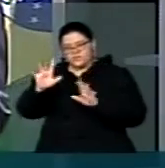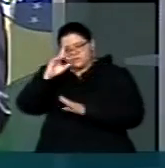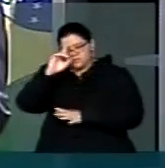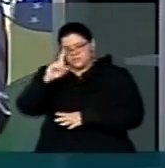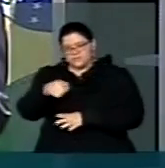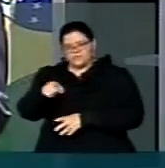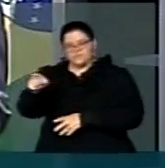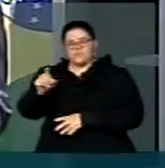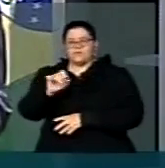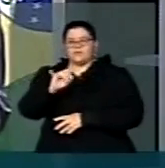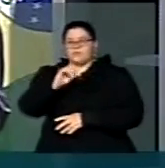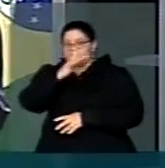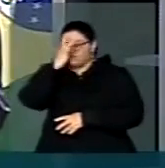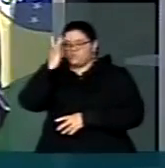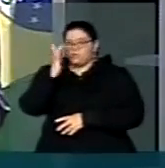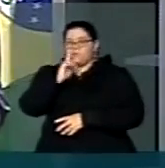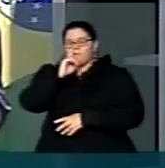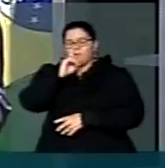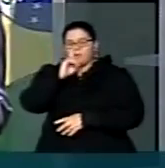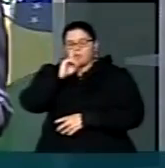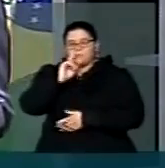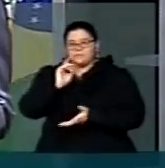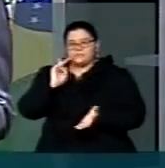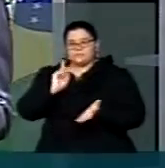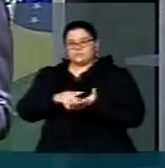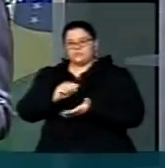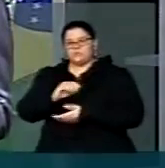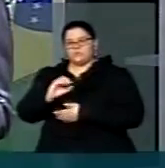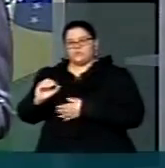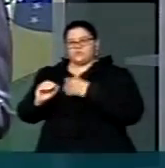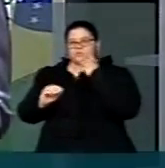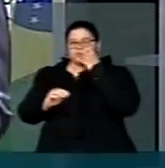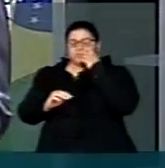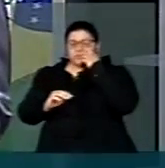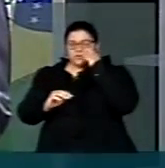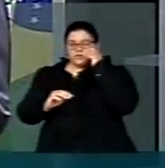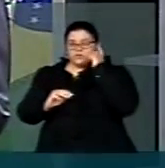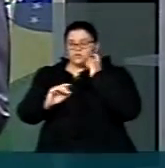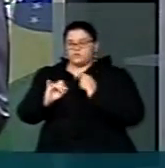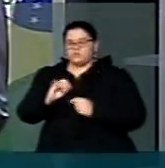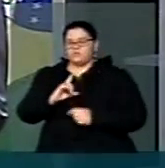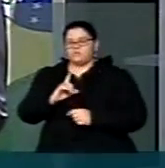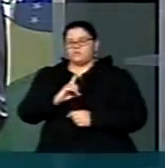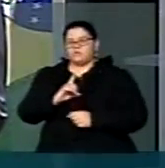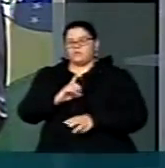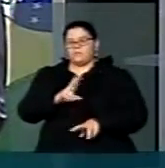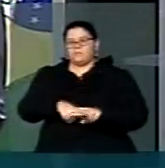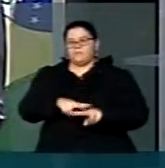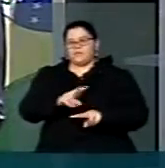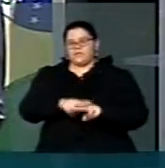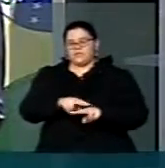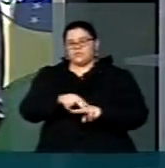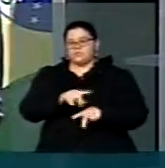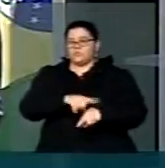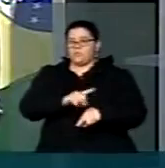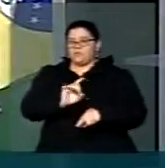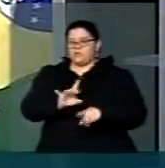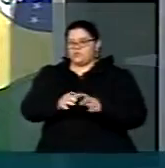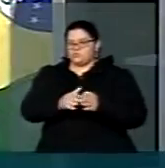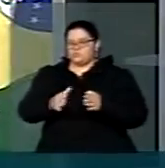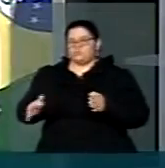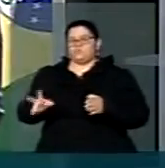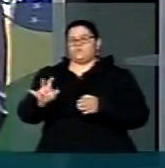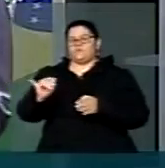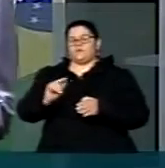conta a periculosidade do adolescente infrator. Para a manutenção da internação preventiva, deverá ser demonstrada a necessidade da